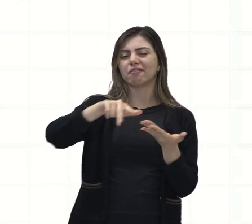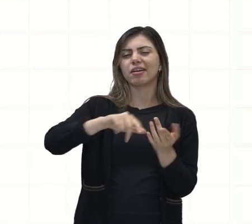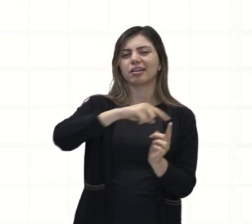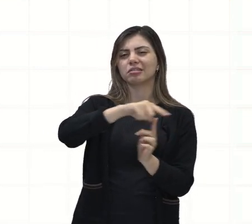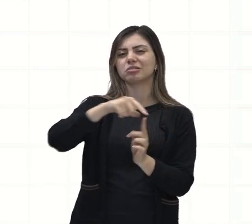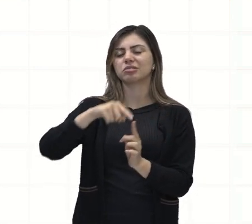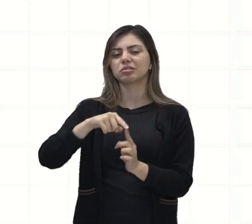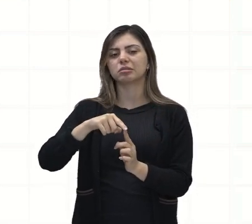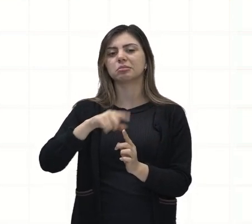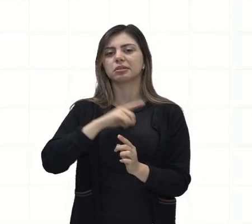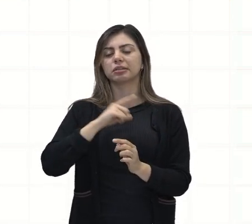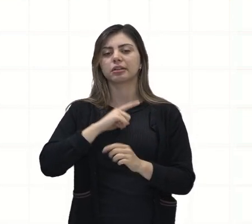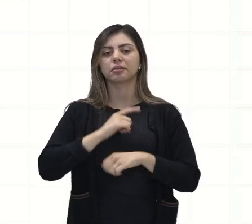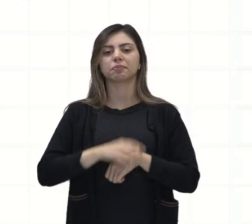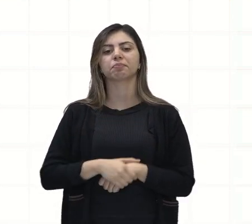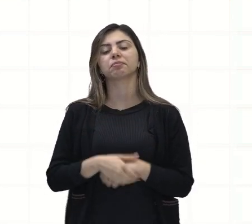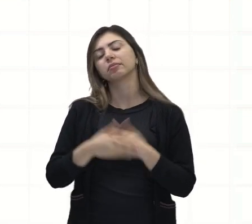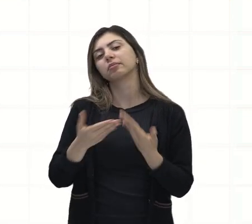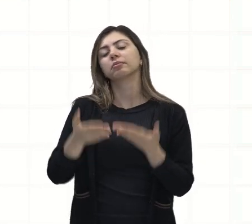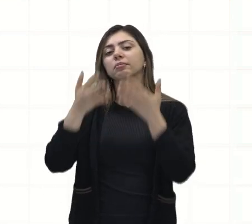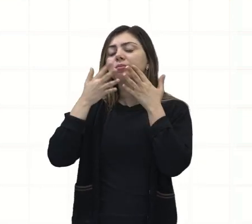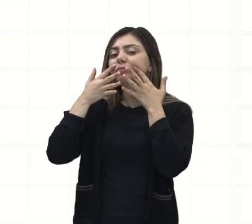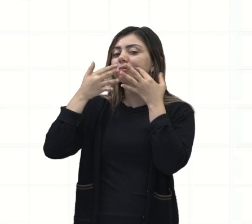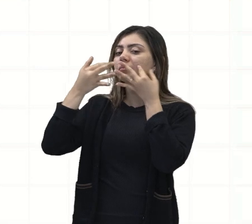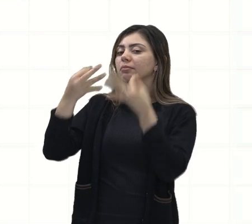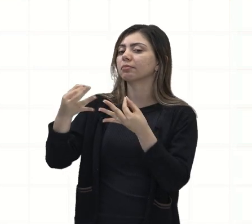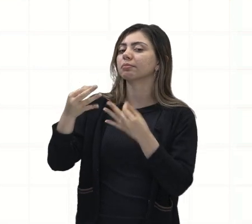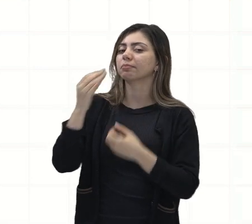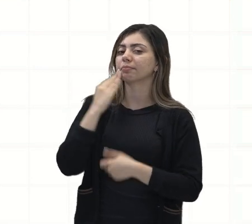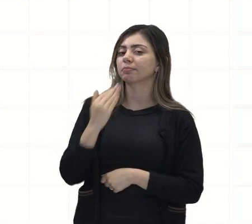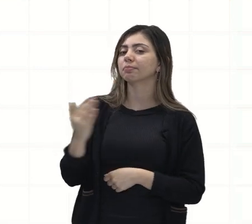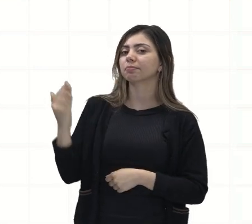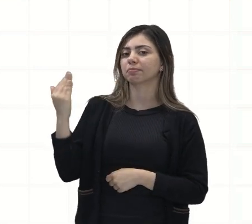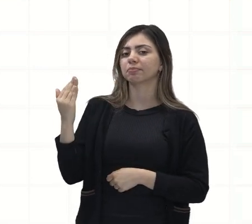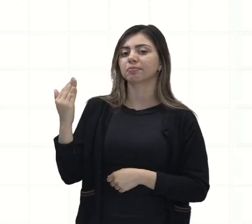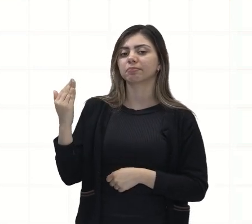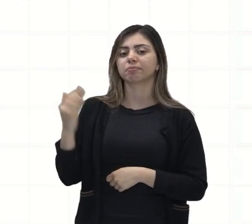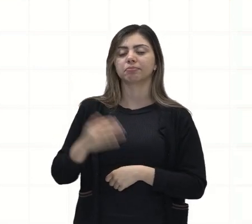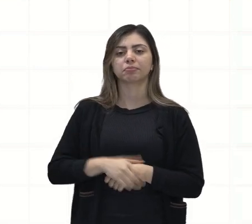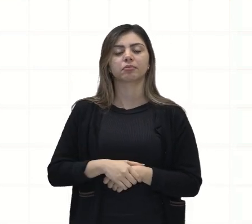é importante atentarmos a essa lógica. Vamos lá.